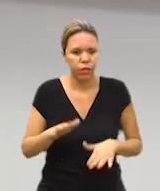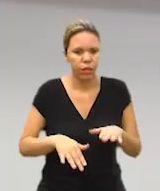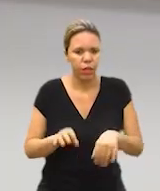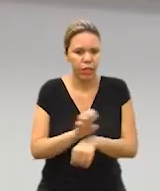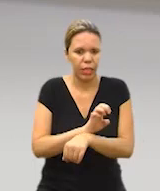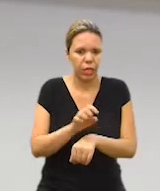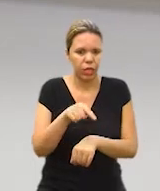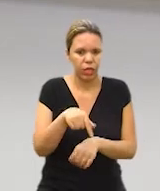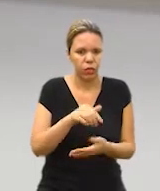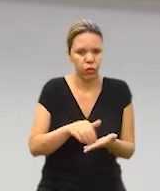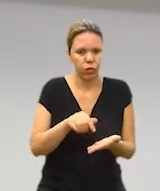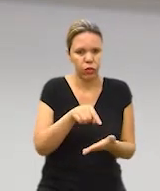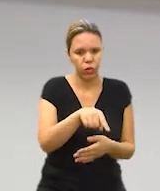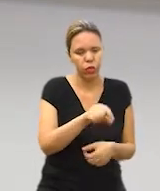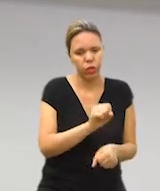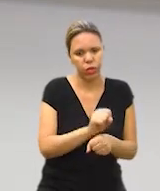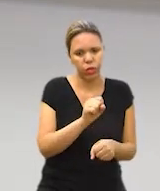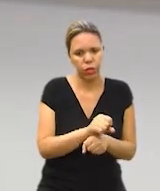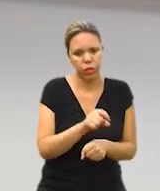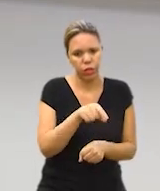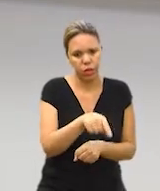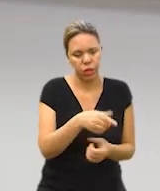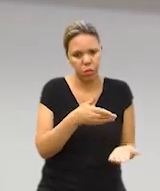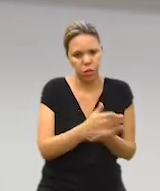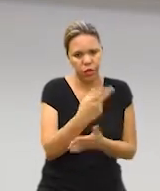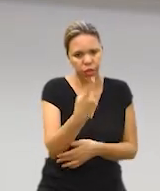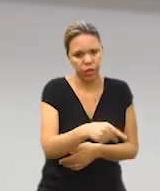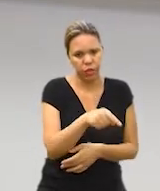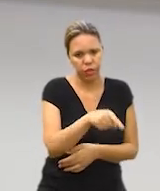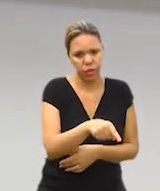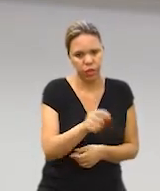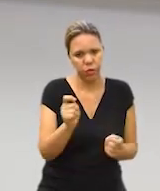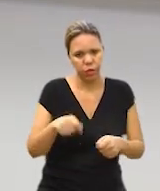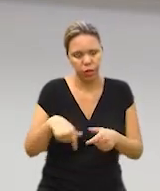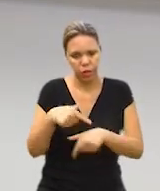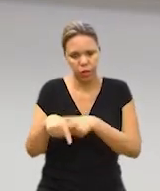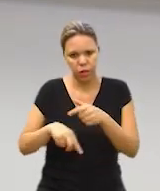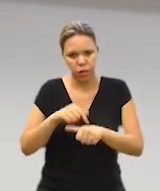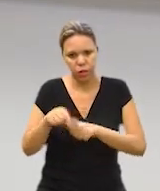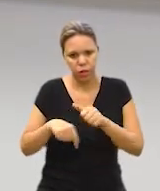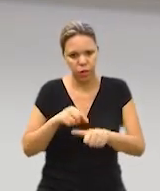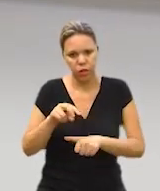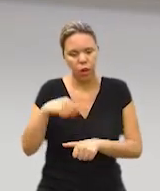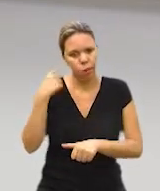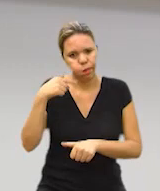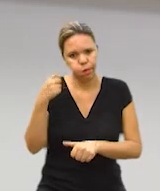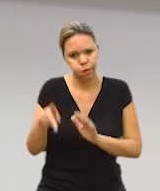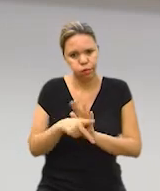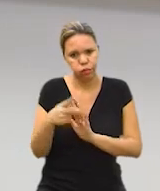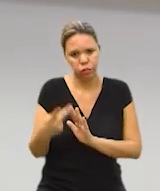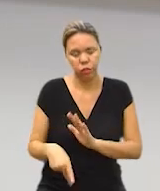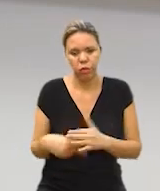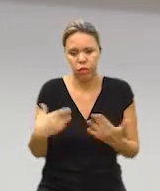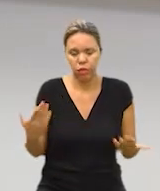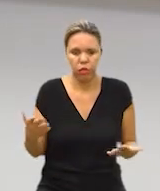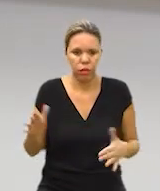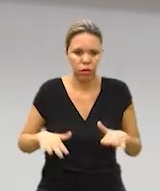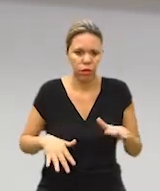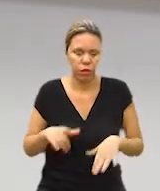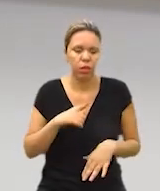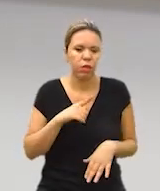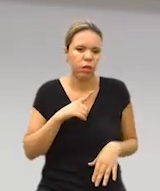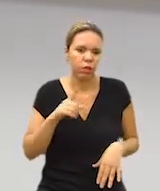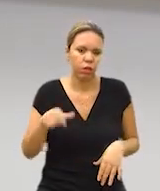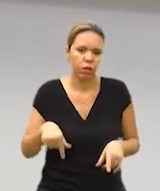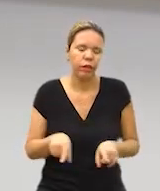estágio, o escritório está aguardando a aprovação para que possa transformá-lo num advogado. Então, às vezes,